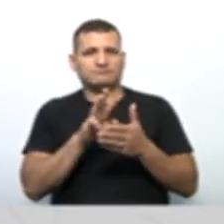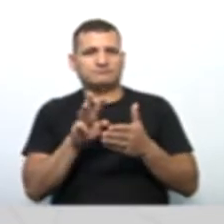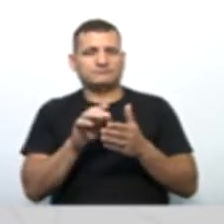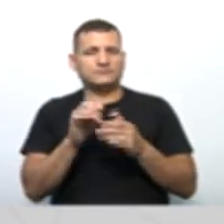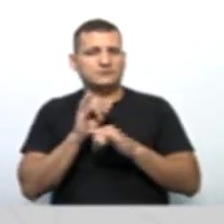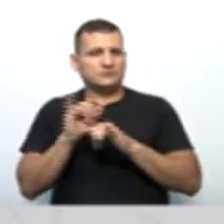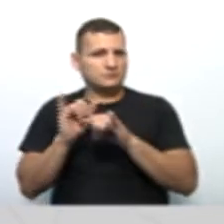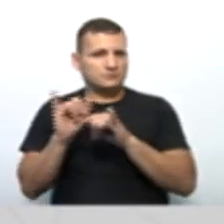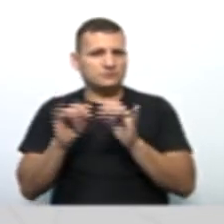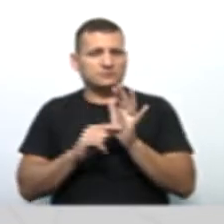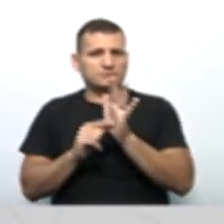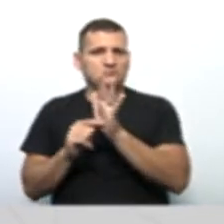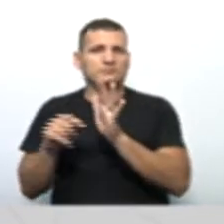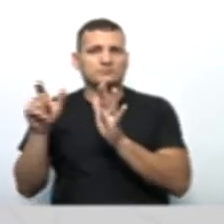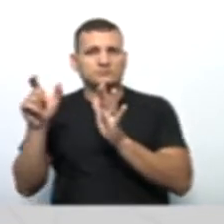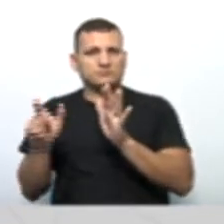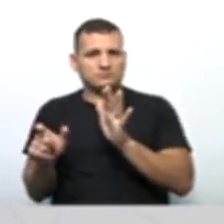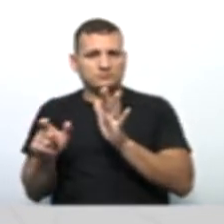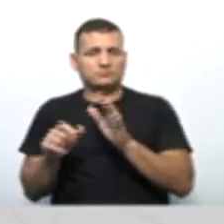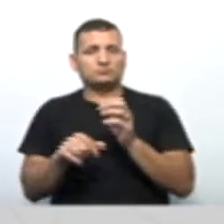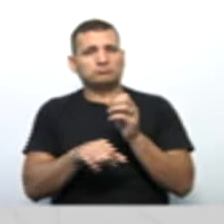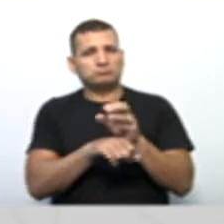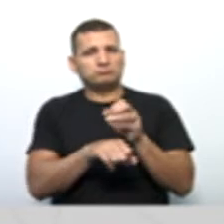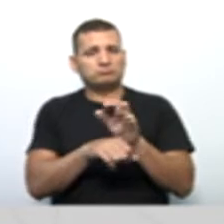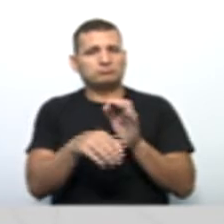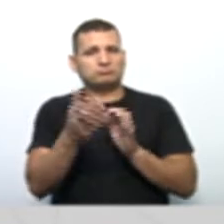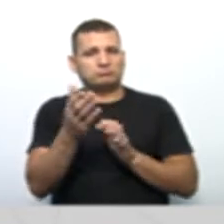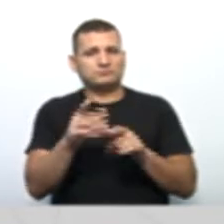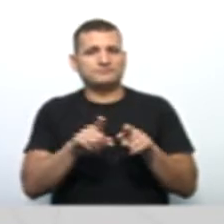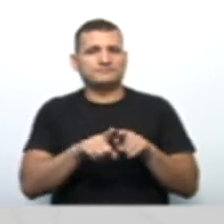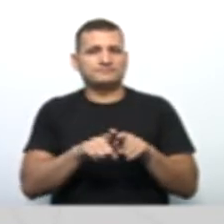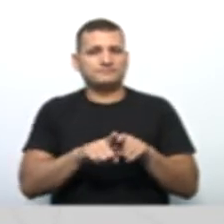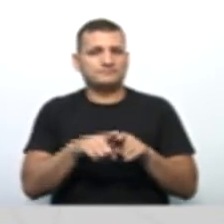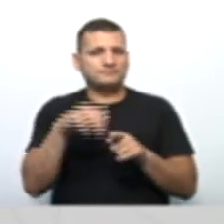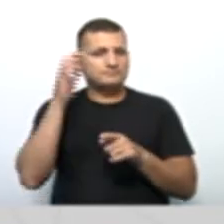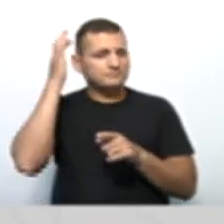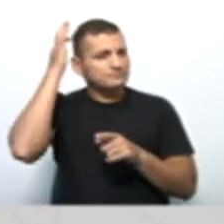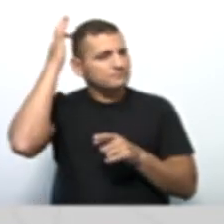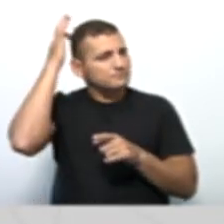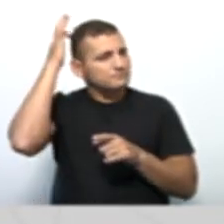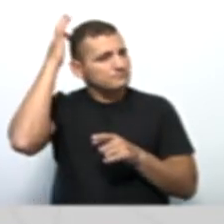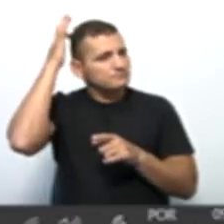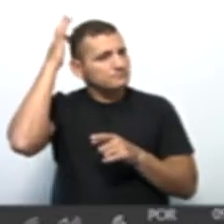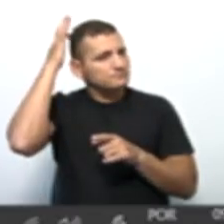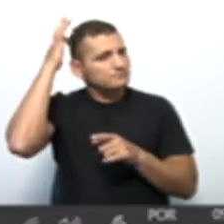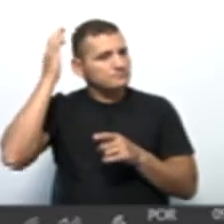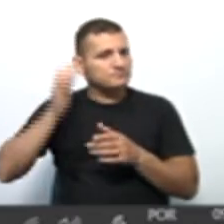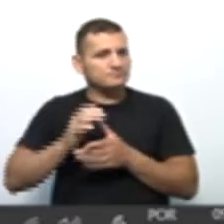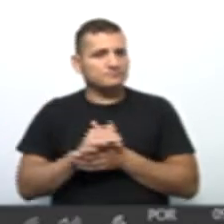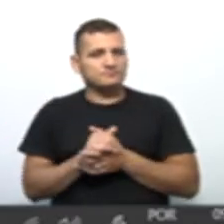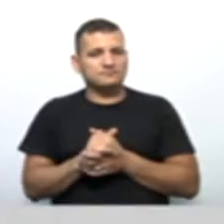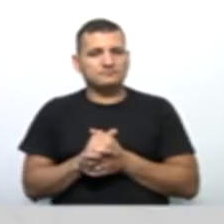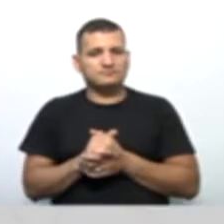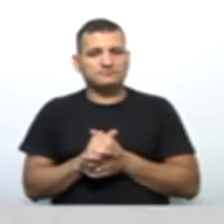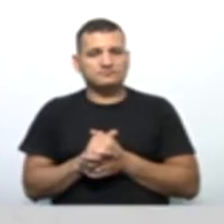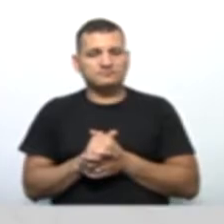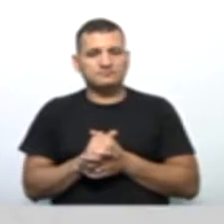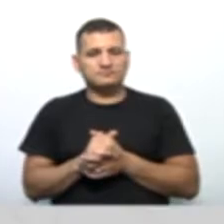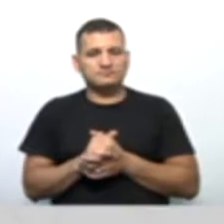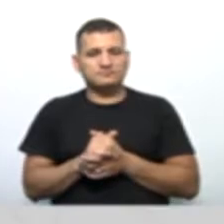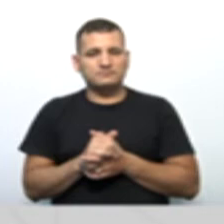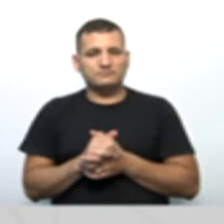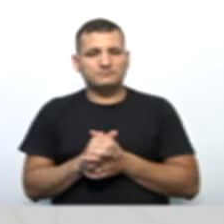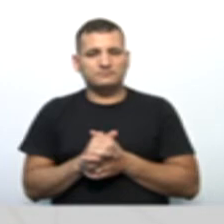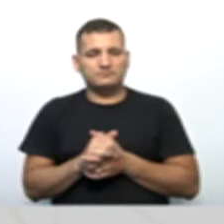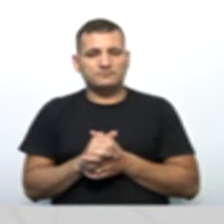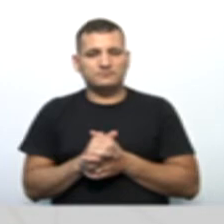tal ea orientação para você também exatamente então além dessas questões linhas pessoal que